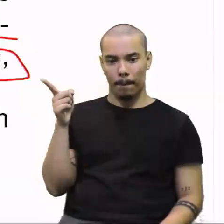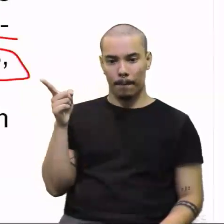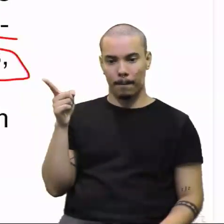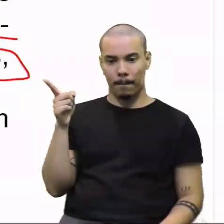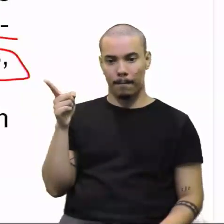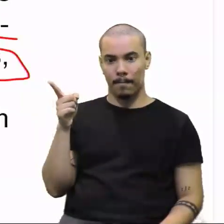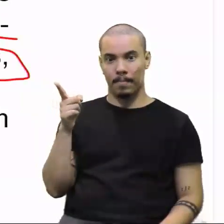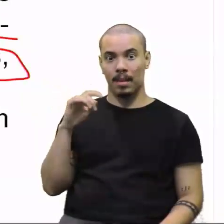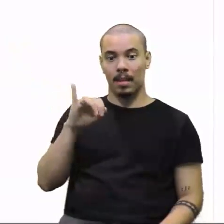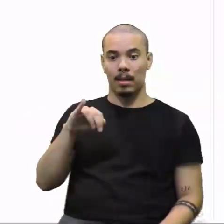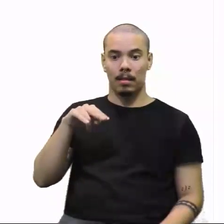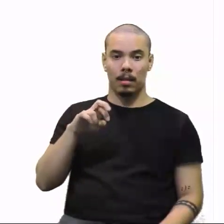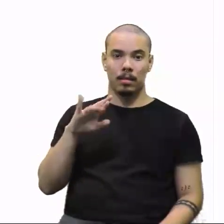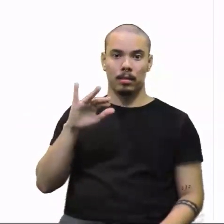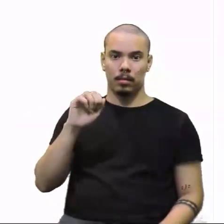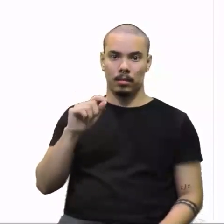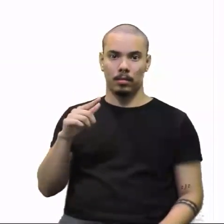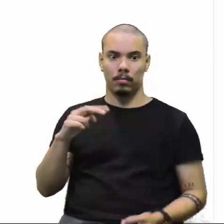Isso, inerciais.